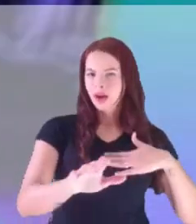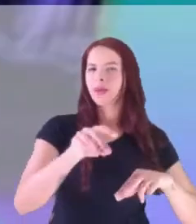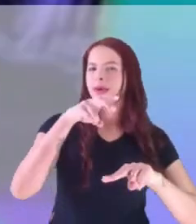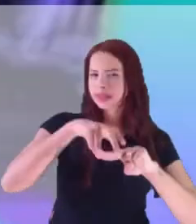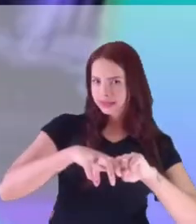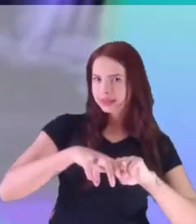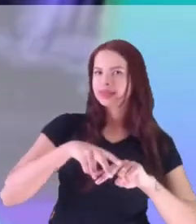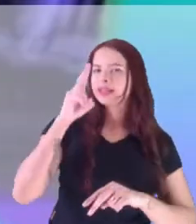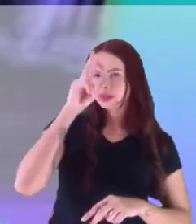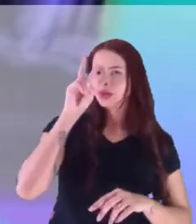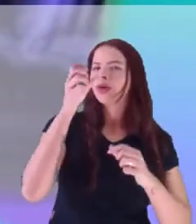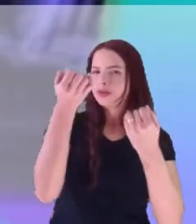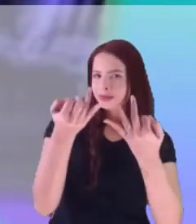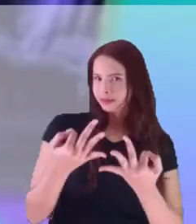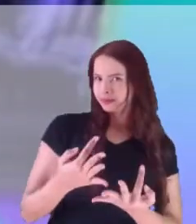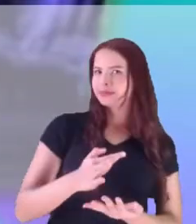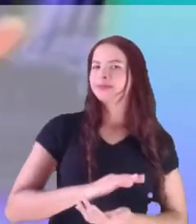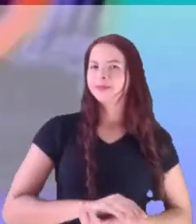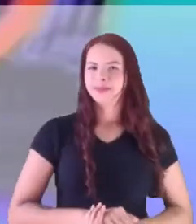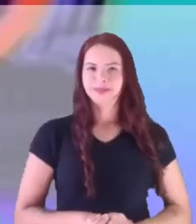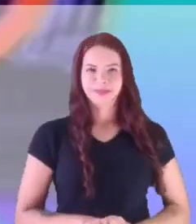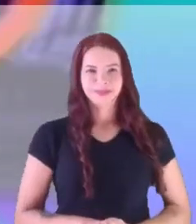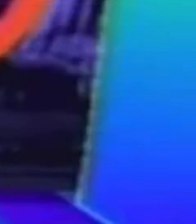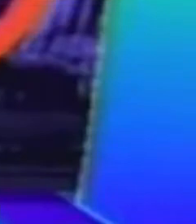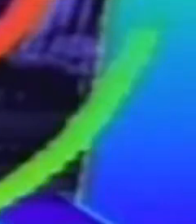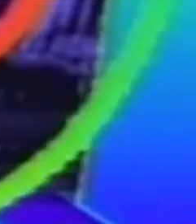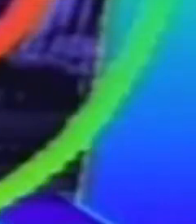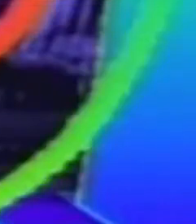Senta que lá vem a história.